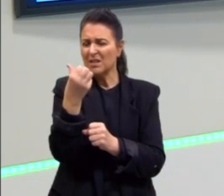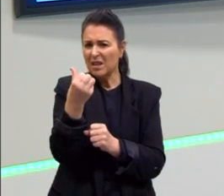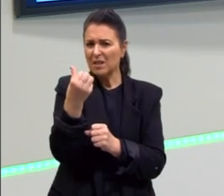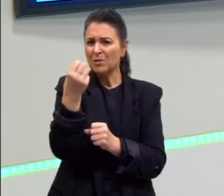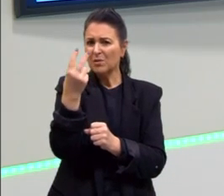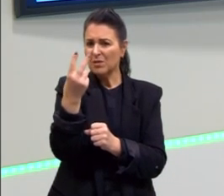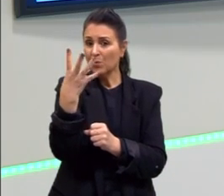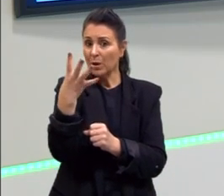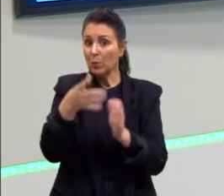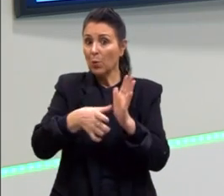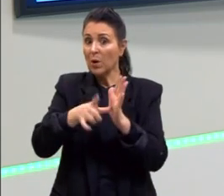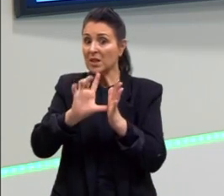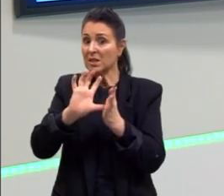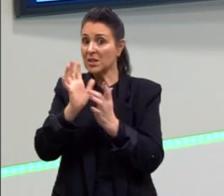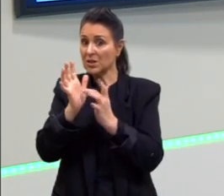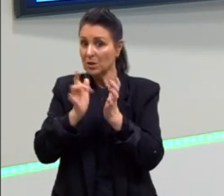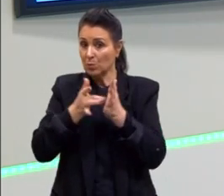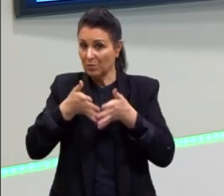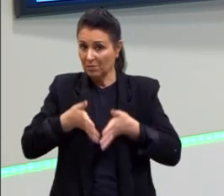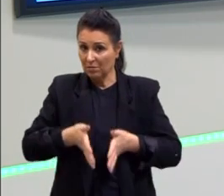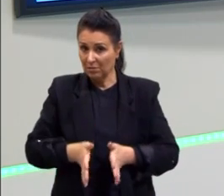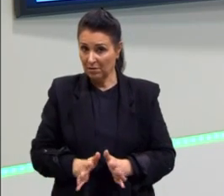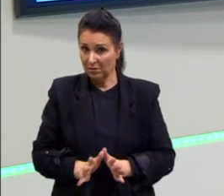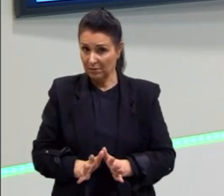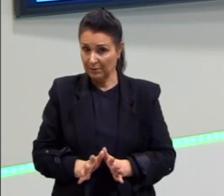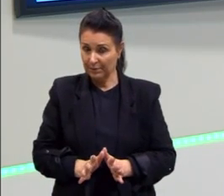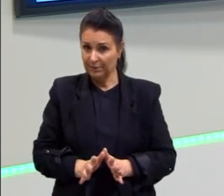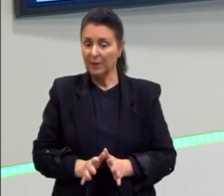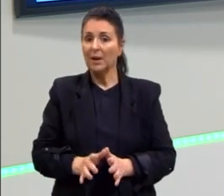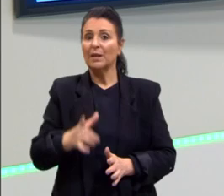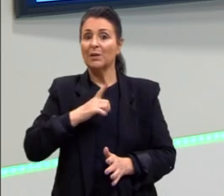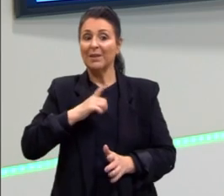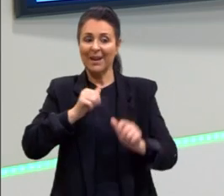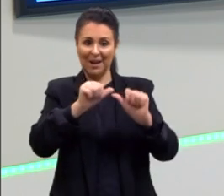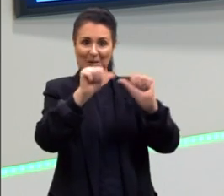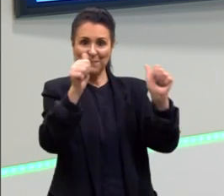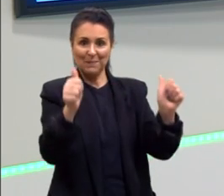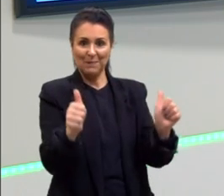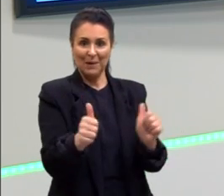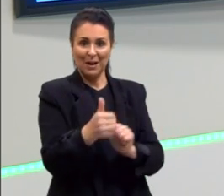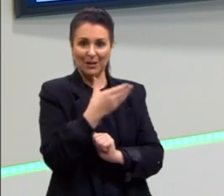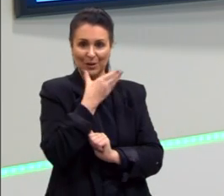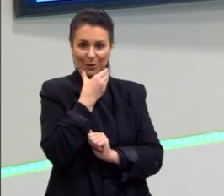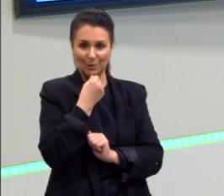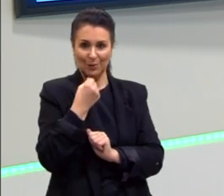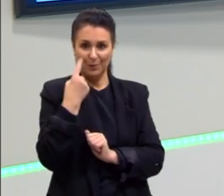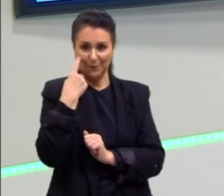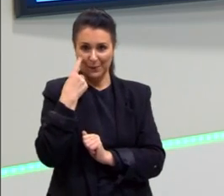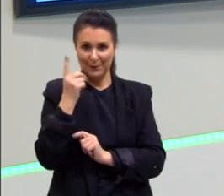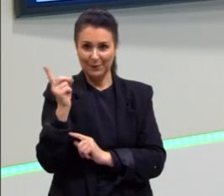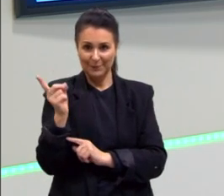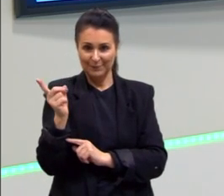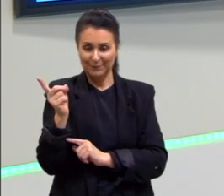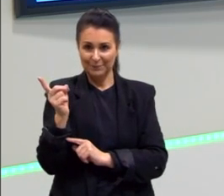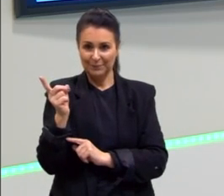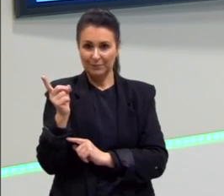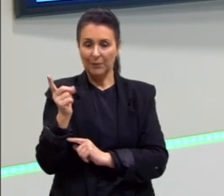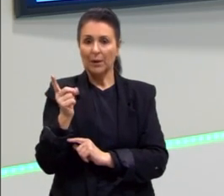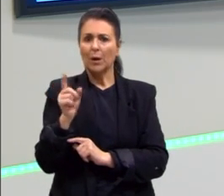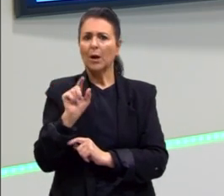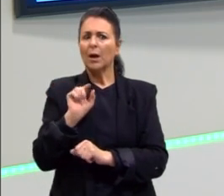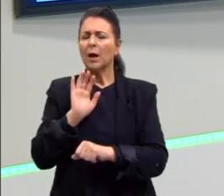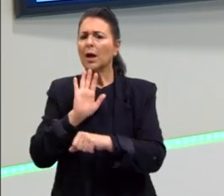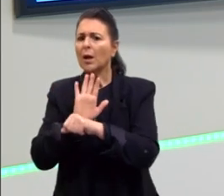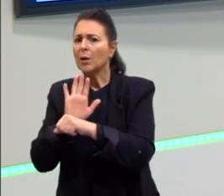que nós temos então ali bom né a figura ali Tales de Mileto as suas